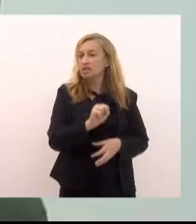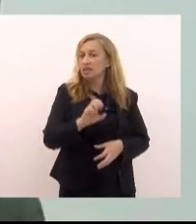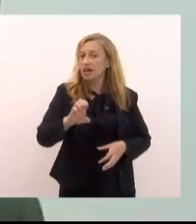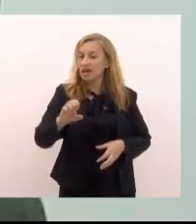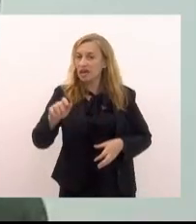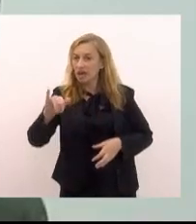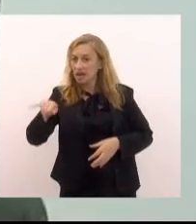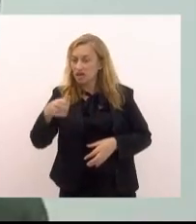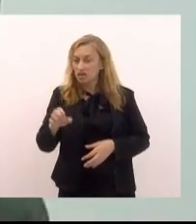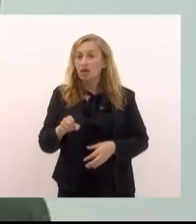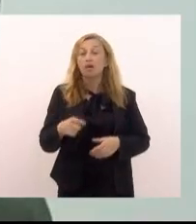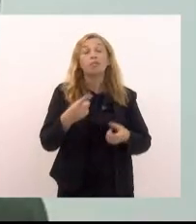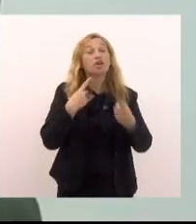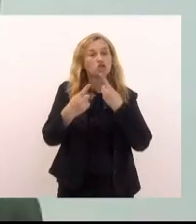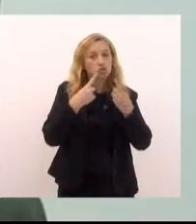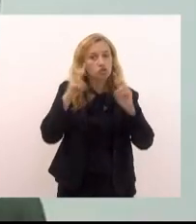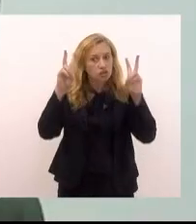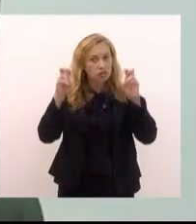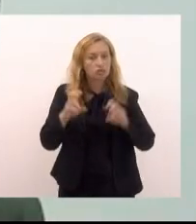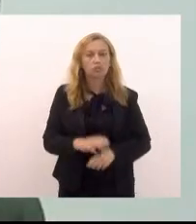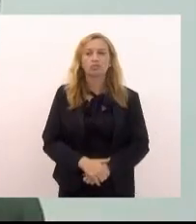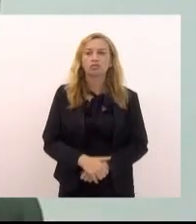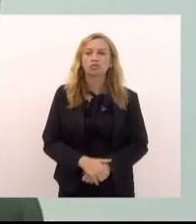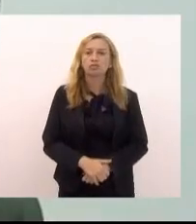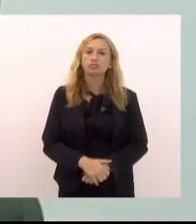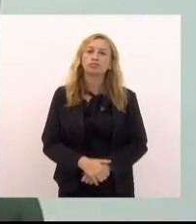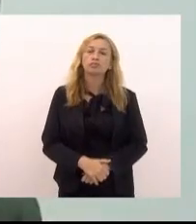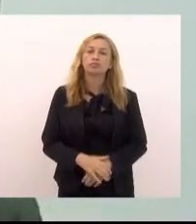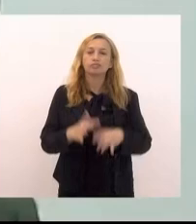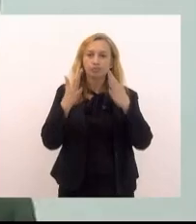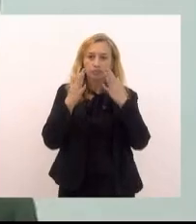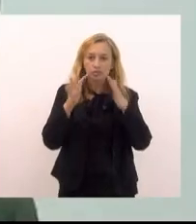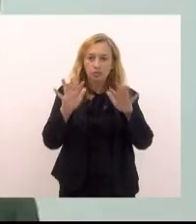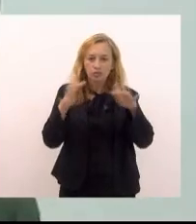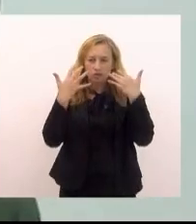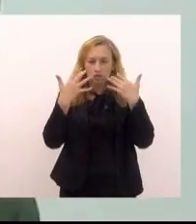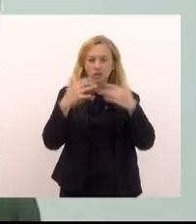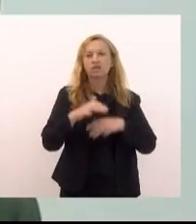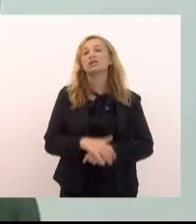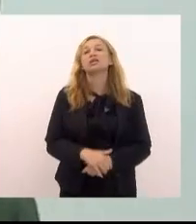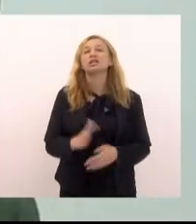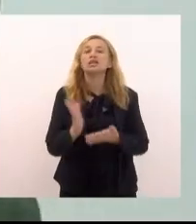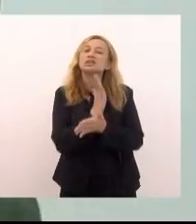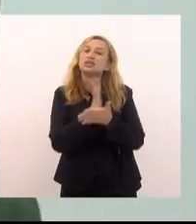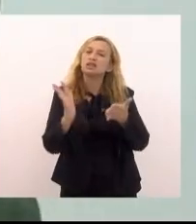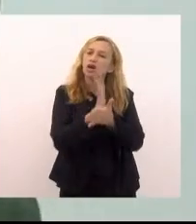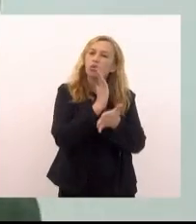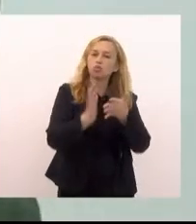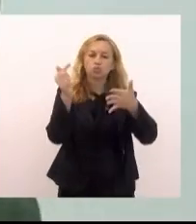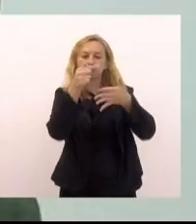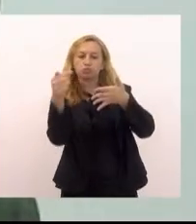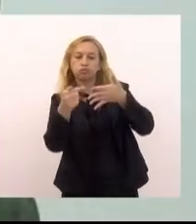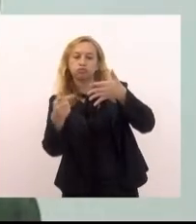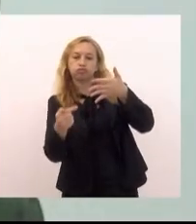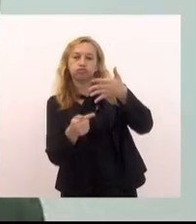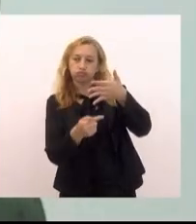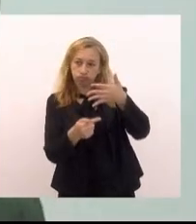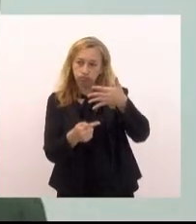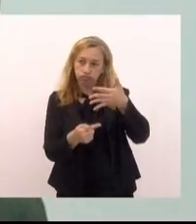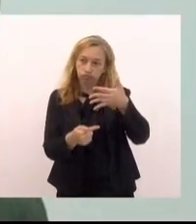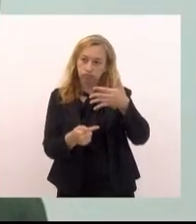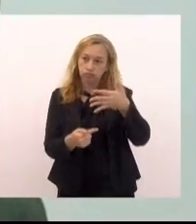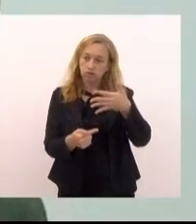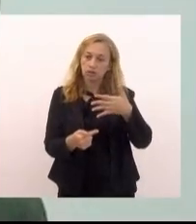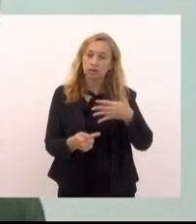para discutir essa questão. Então, estou chamando a atenção de alguns aspectos da